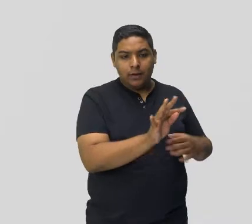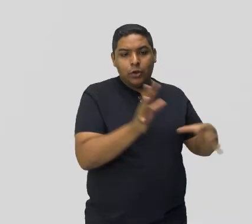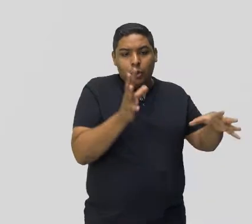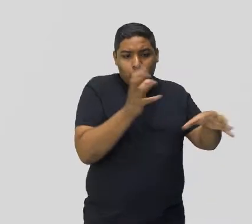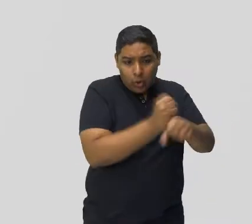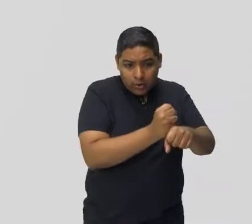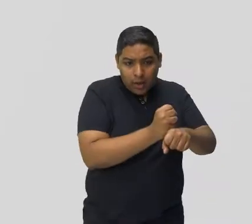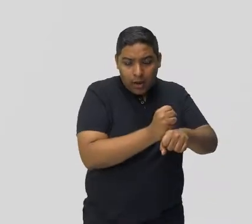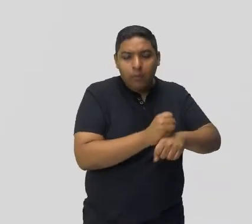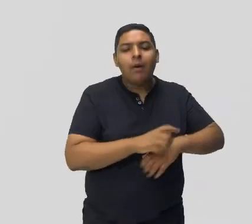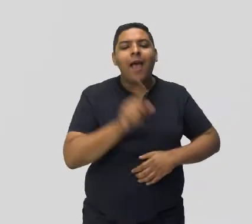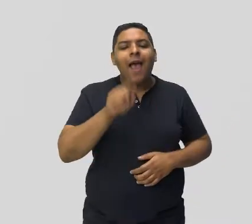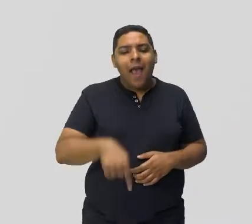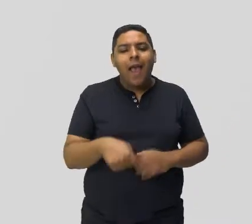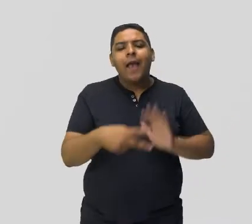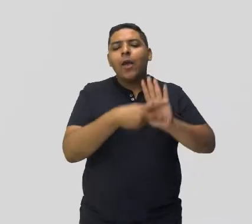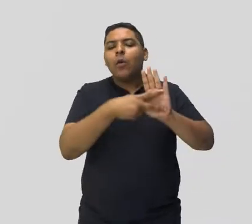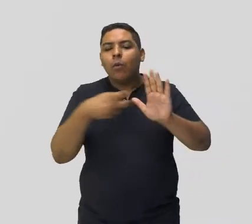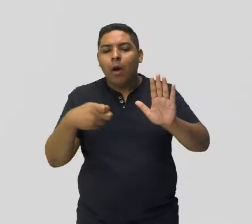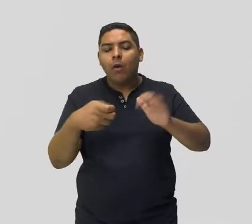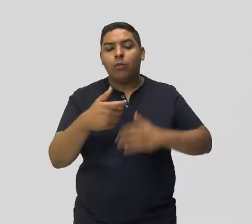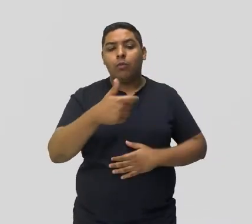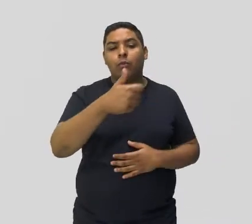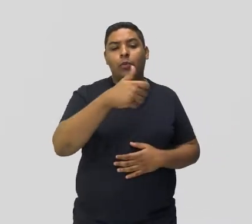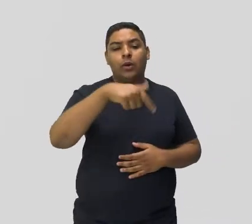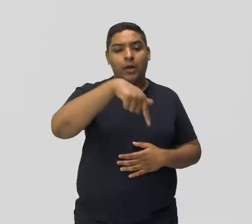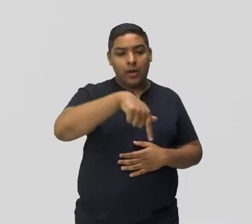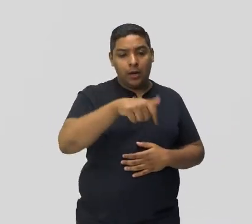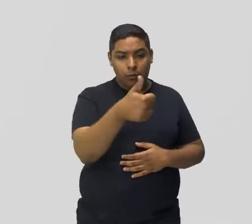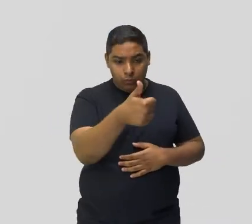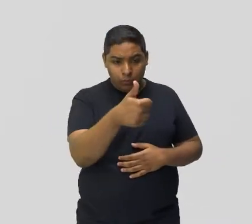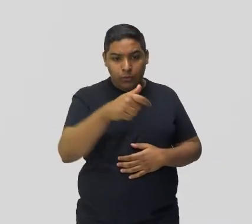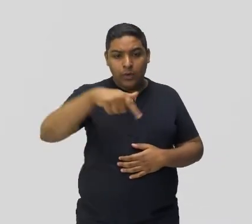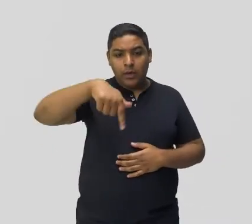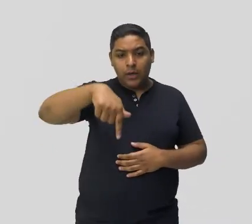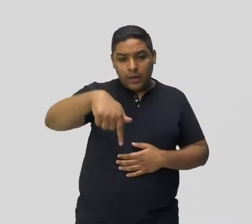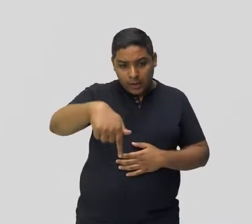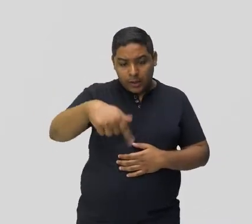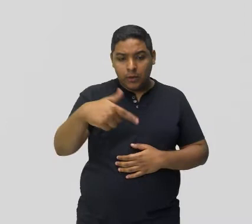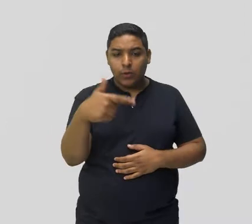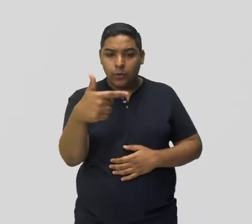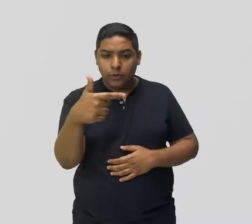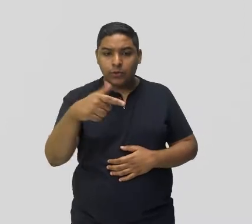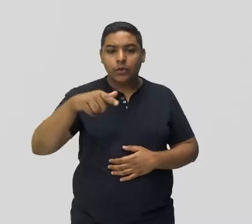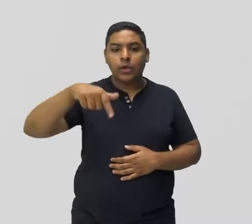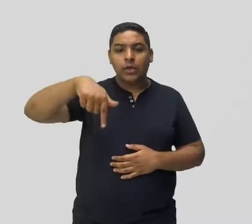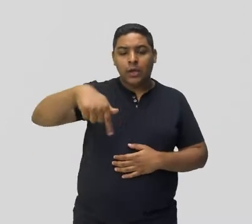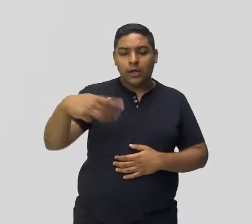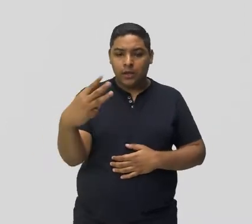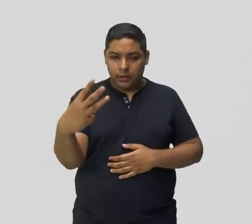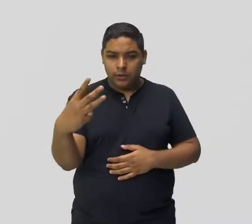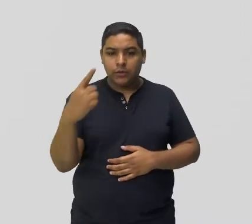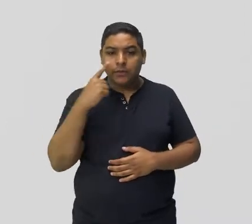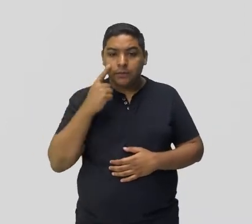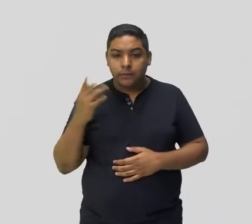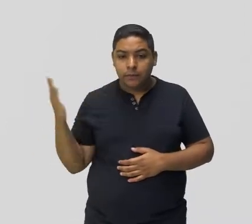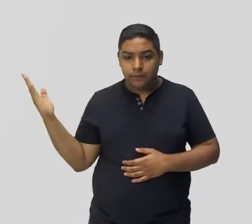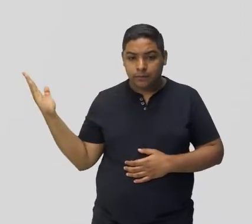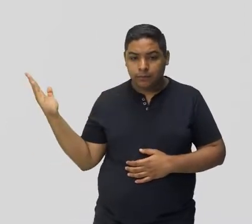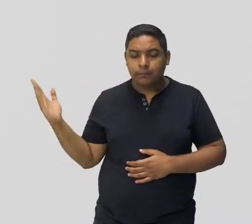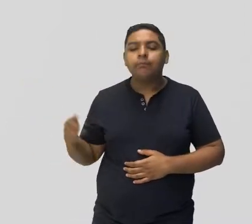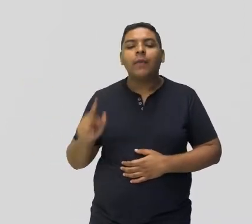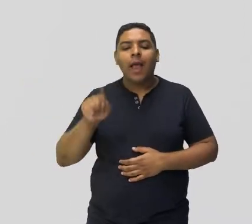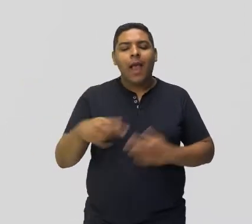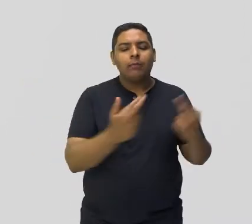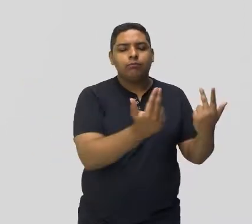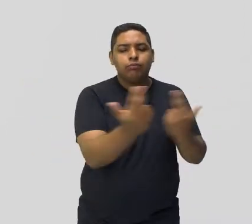no capacitor 1, vai ser a mesma no capacitor 2, vai ser a mesma no capacitor 3. É isso que ele quer falar, tá certo? Quando ele diz